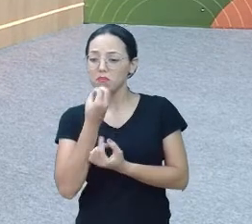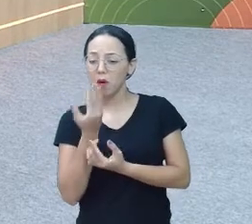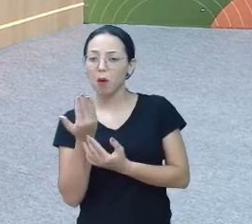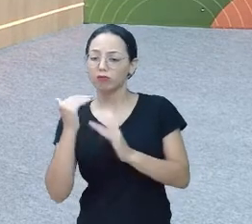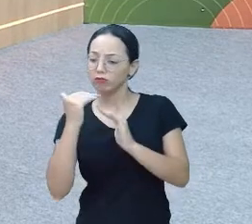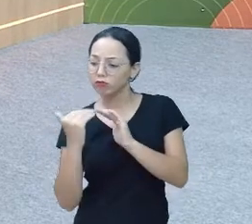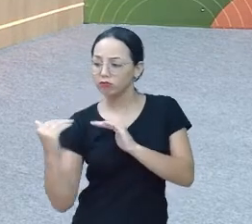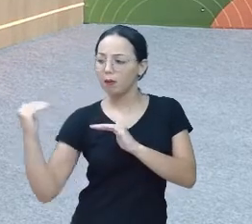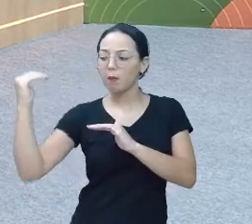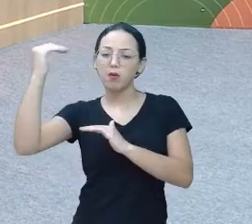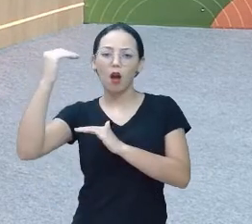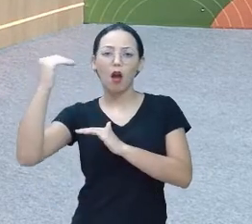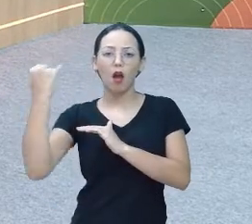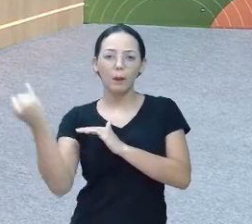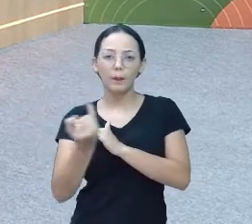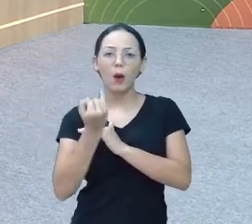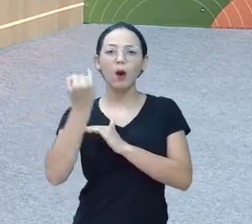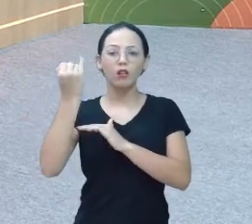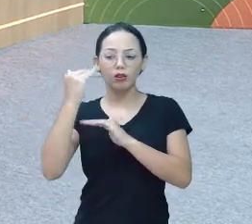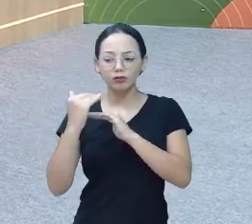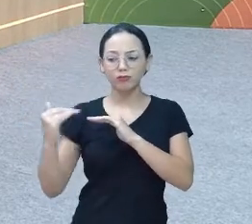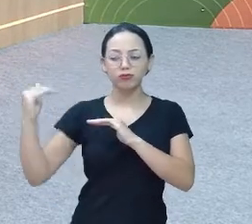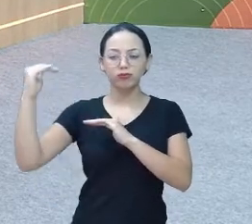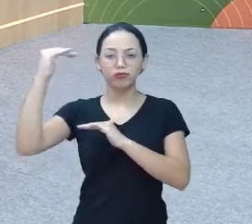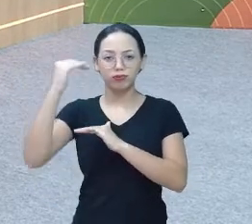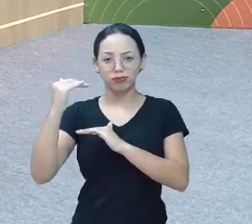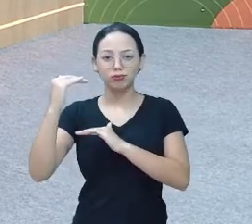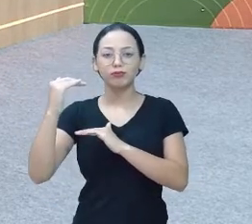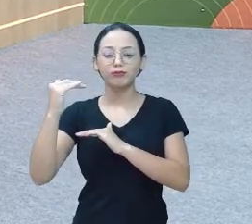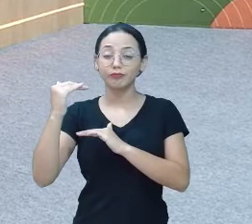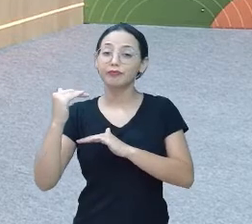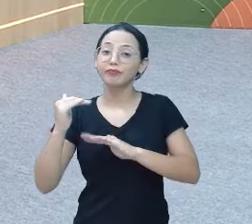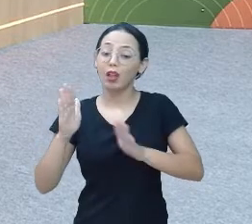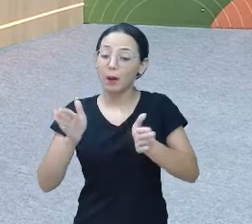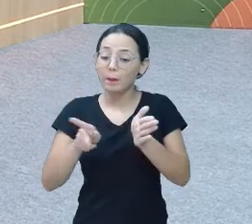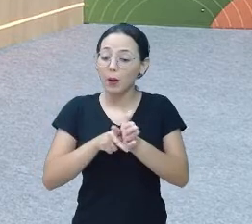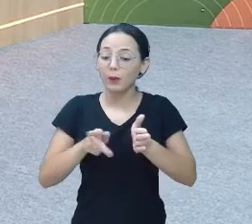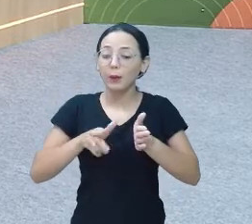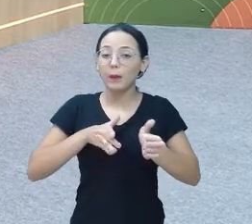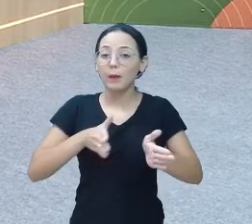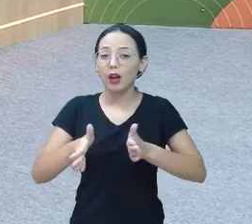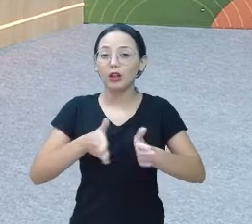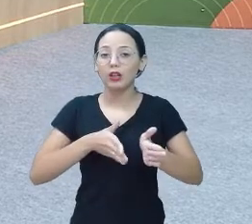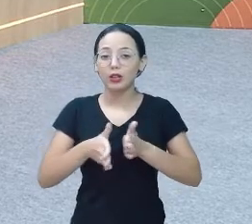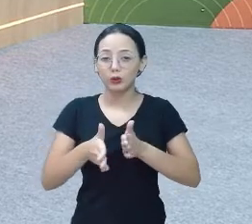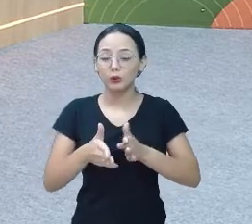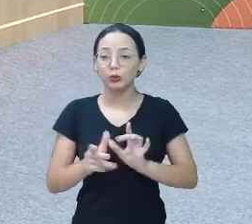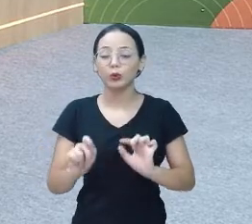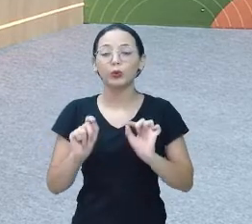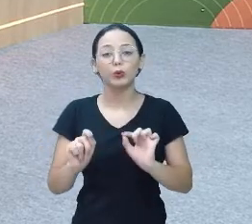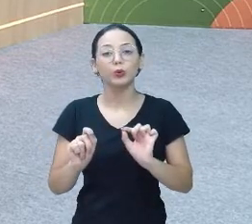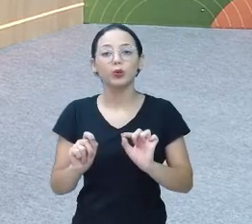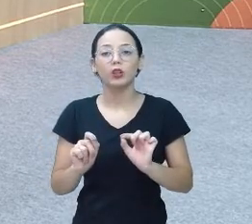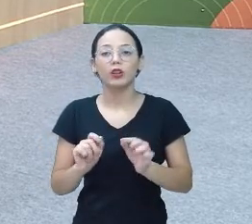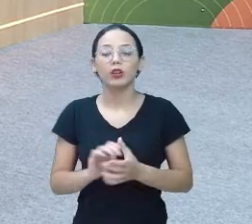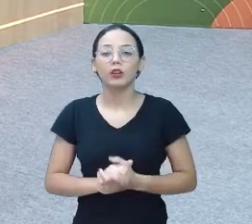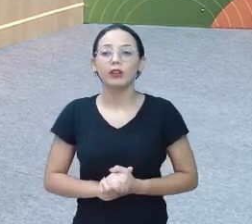mais importante ele era considerado. E é nesse período, né, que por meio, né,